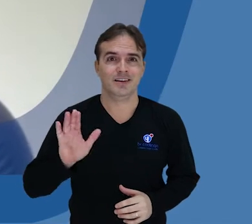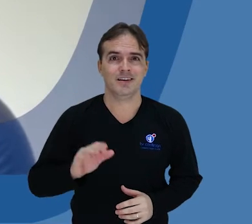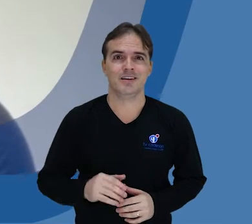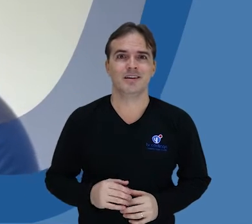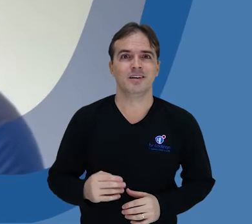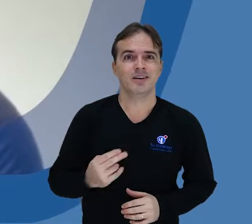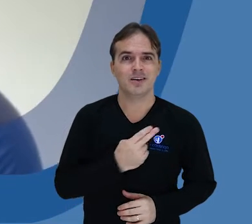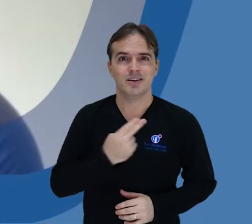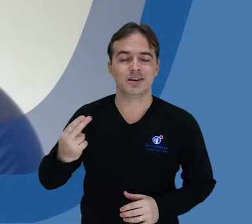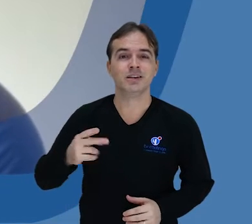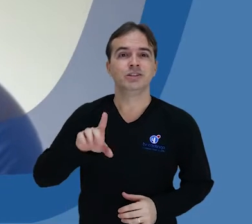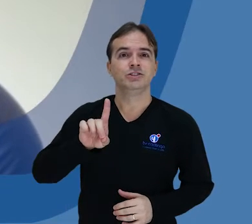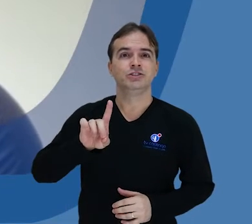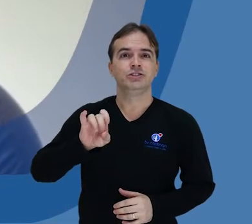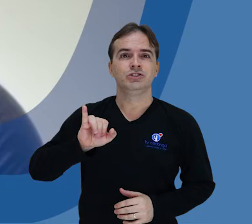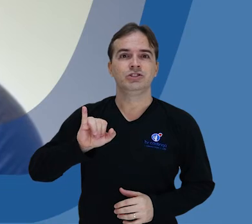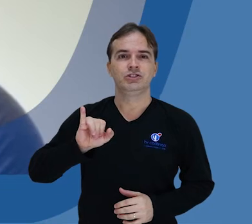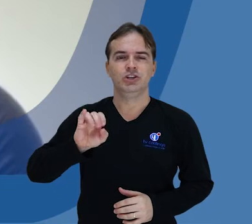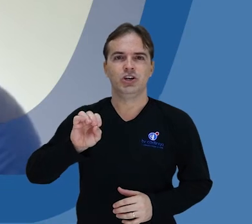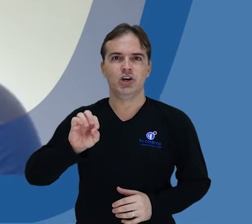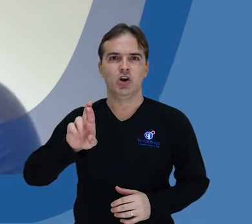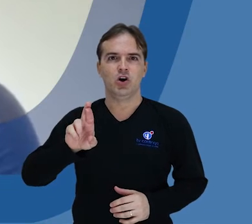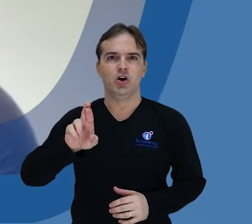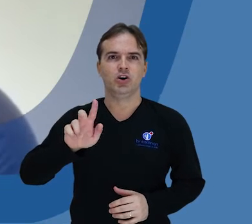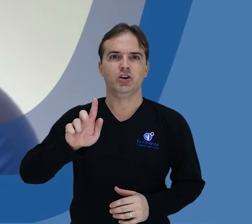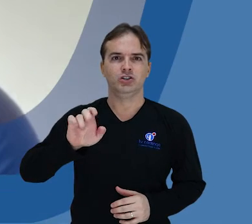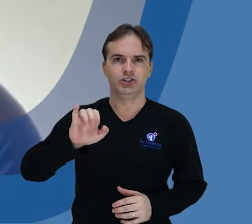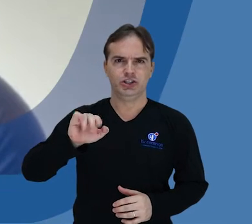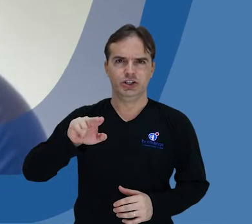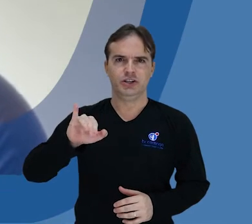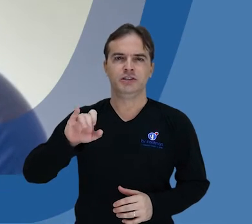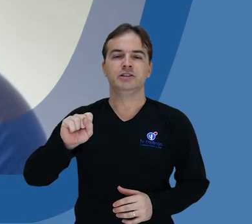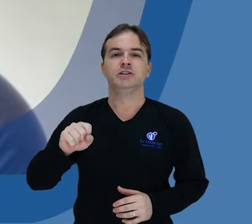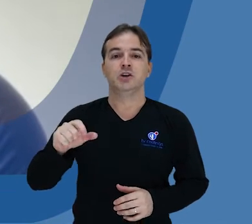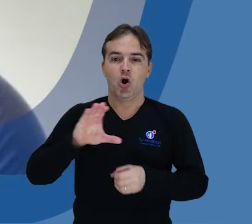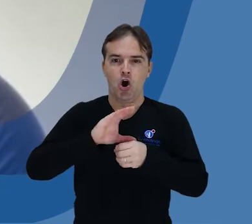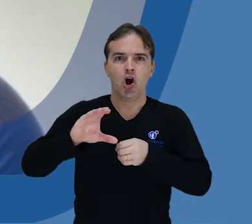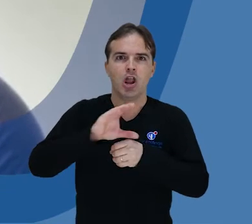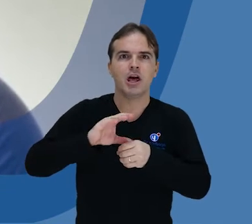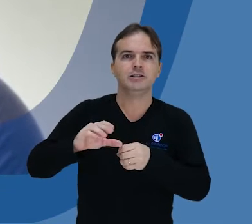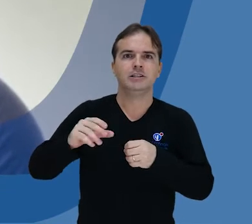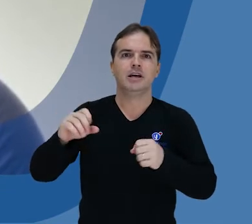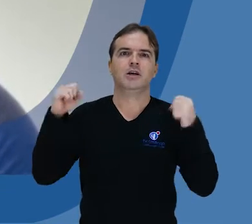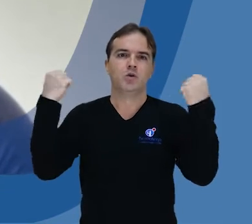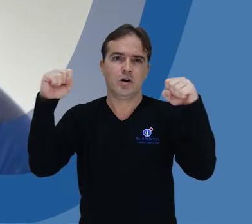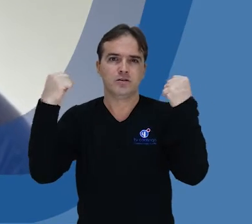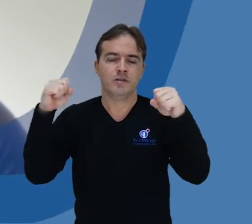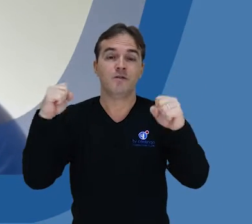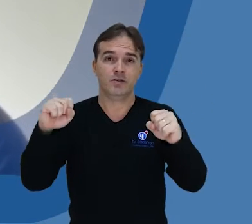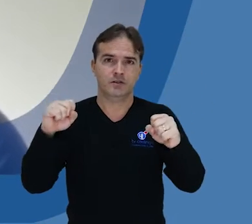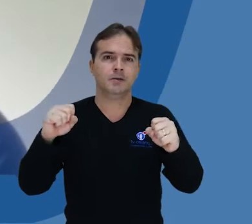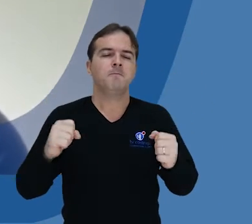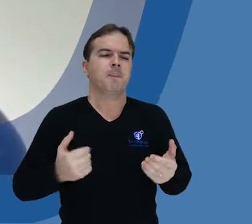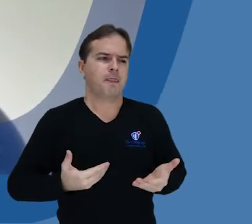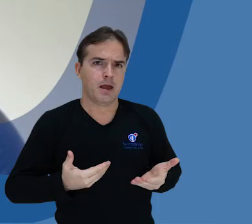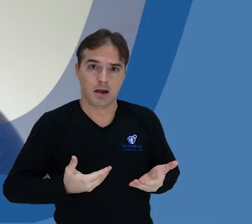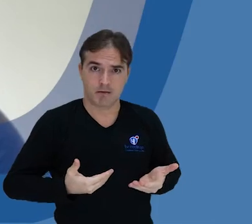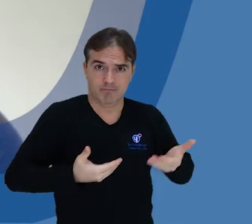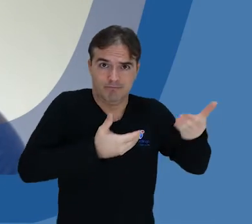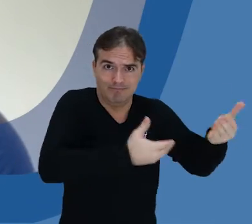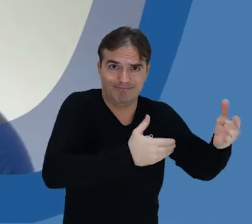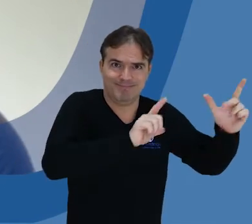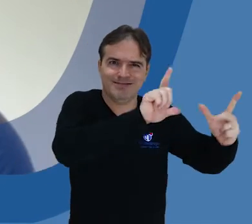pessoal, meu nome é Diógenes, sou professor do Colegial de Educação Física na Univasf, e a TV Catilha me pediu para fazer